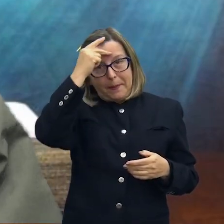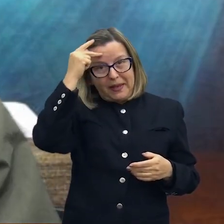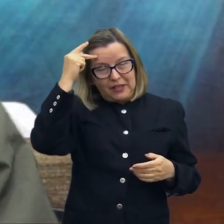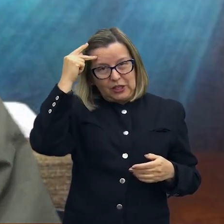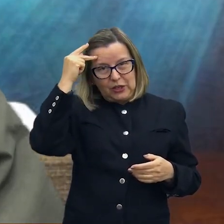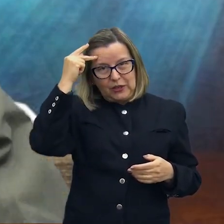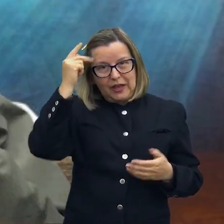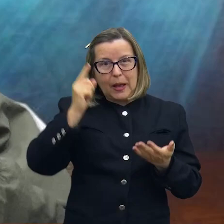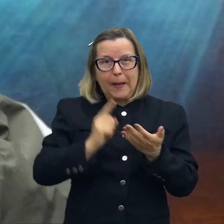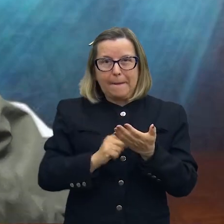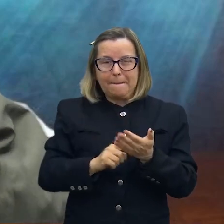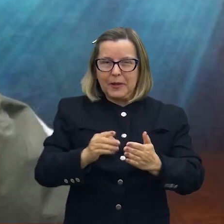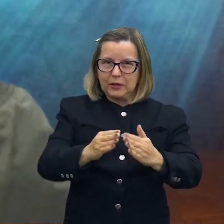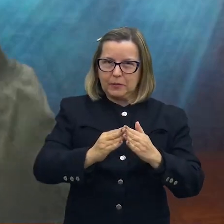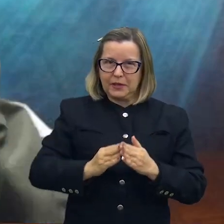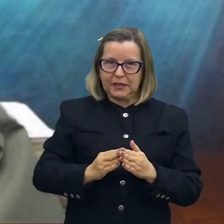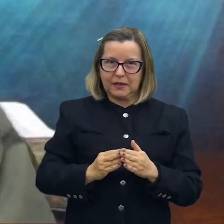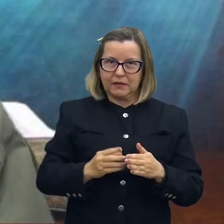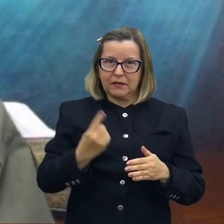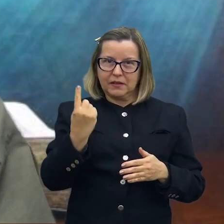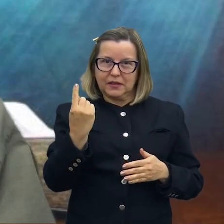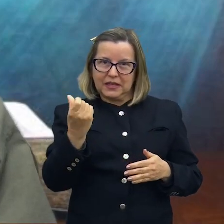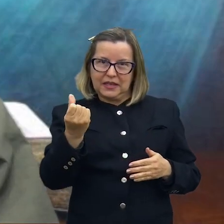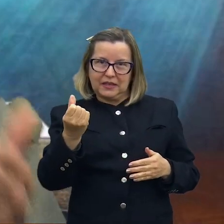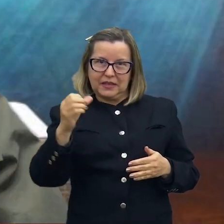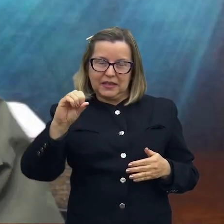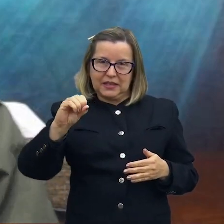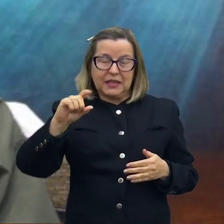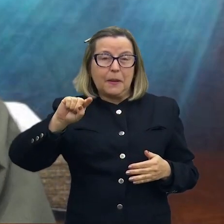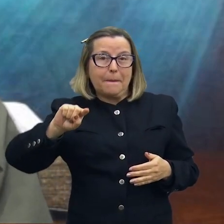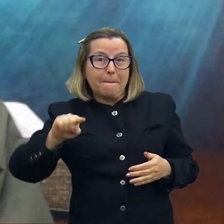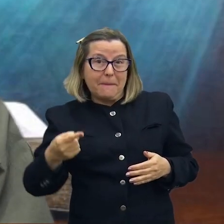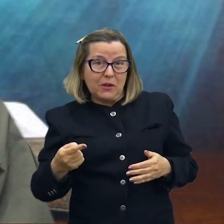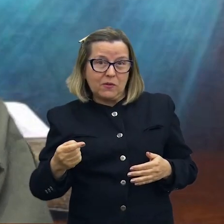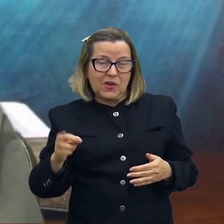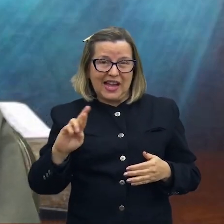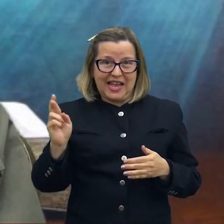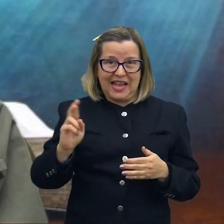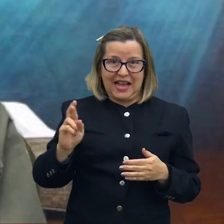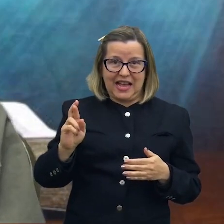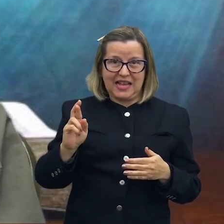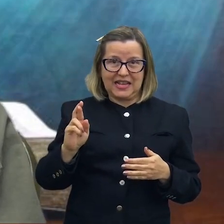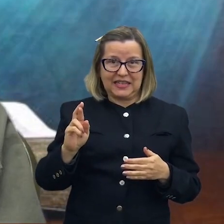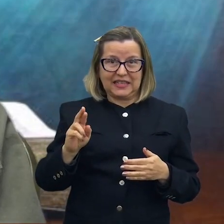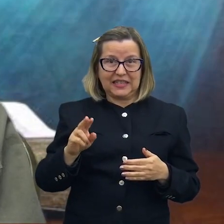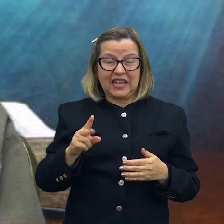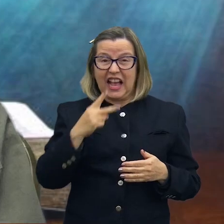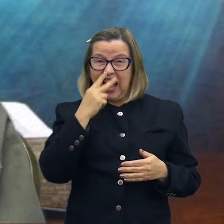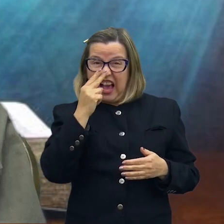mil reais, acreditando que tudo vai melhorar, por ganância, e investe?